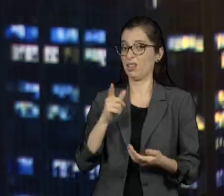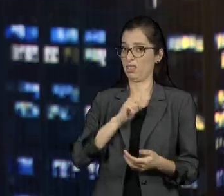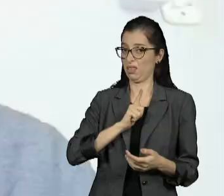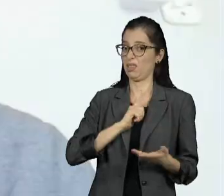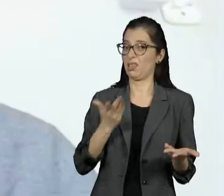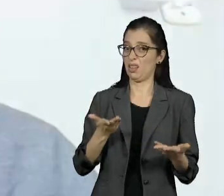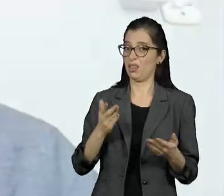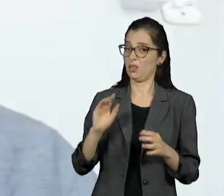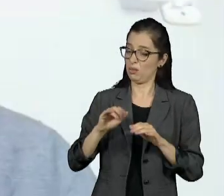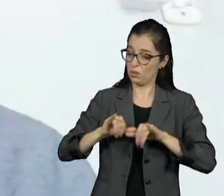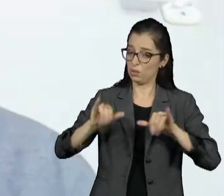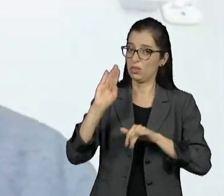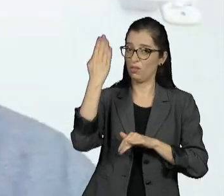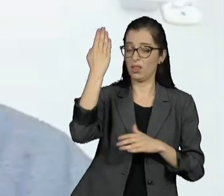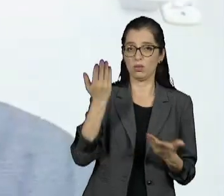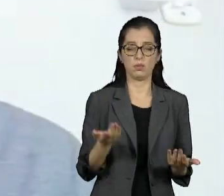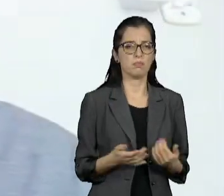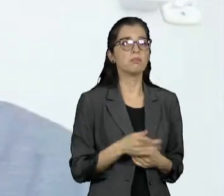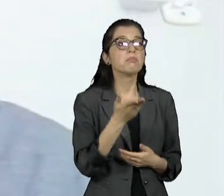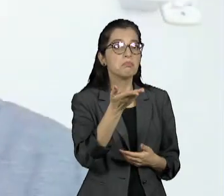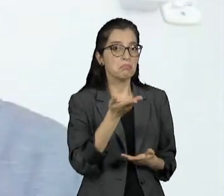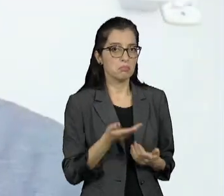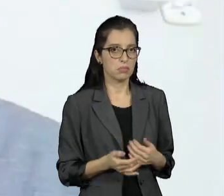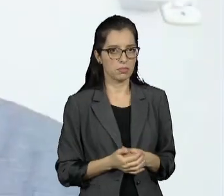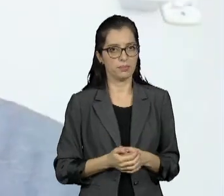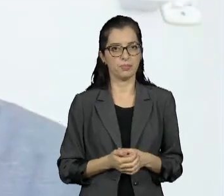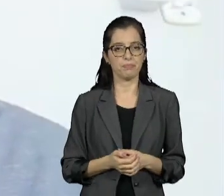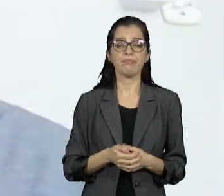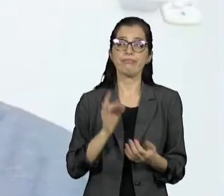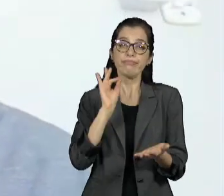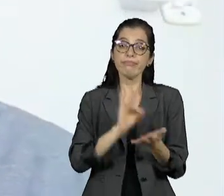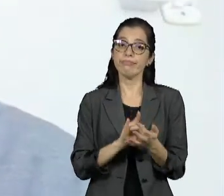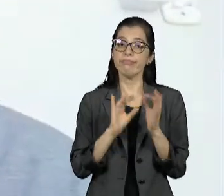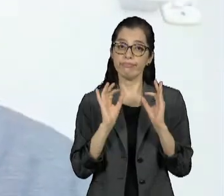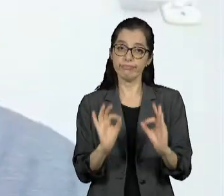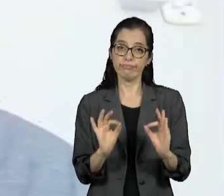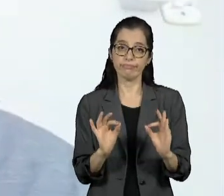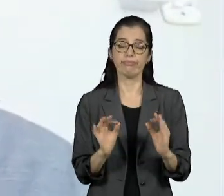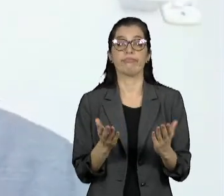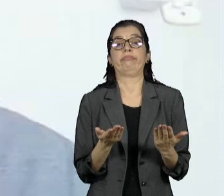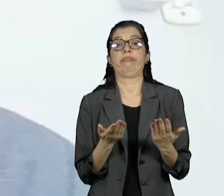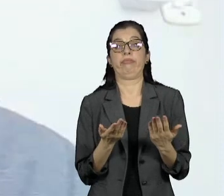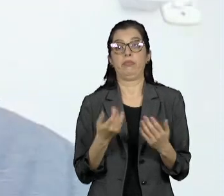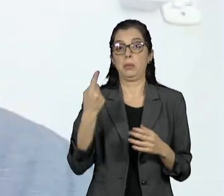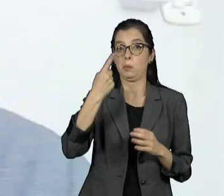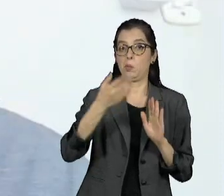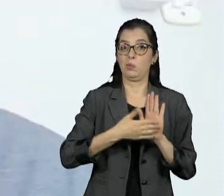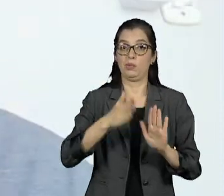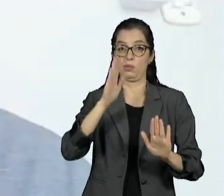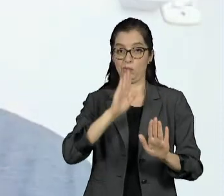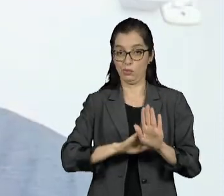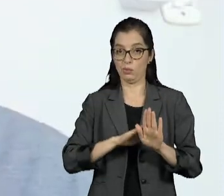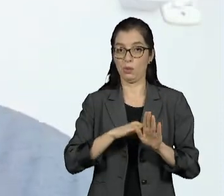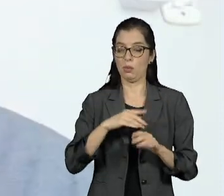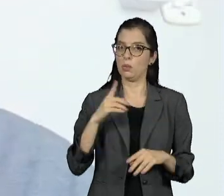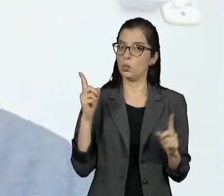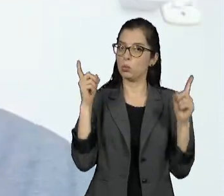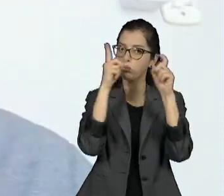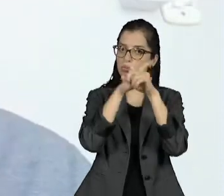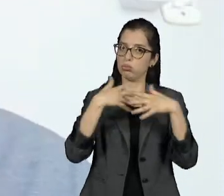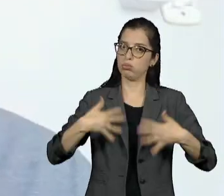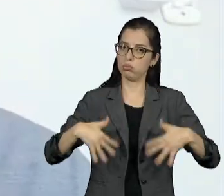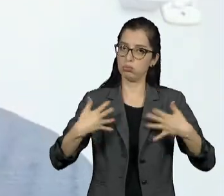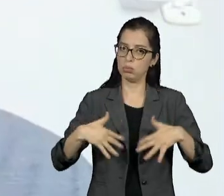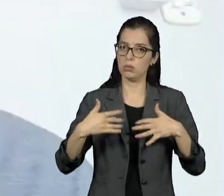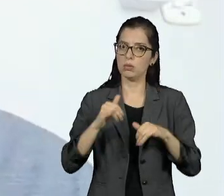professor. Novamente, acho que se conecta com o começo da nossa conversa, né? No primeiro turno foi mais difícil das fake news impactarem,